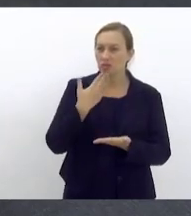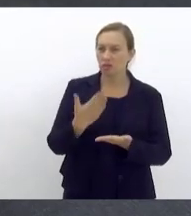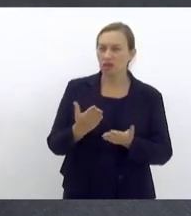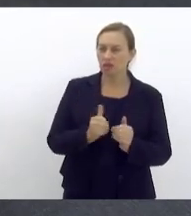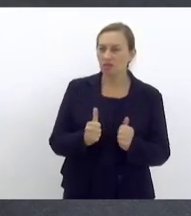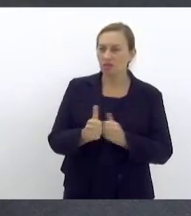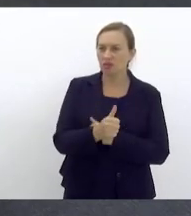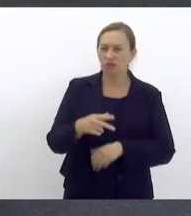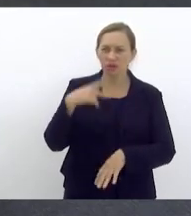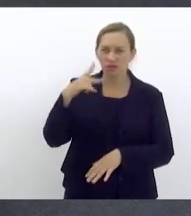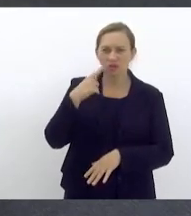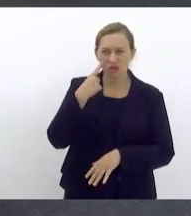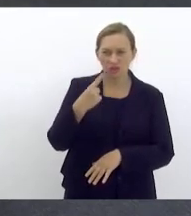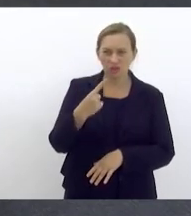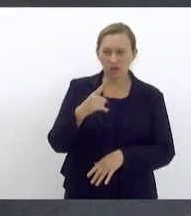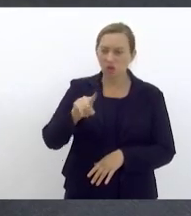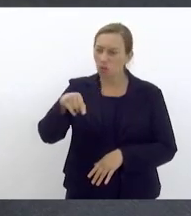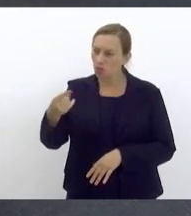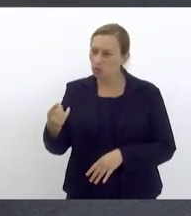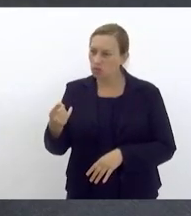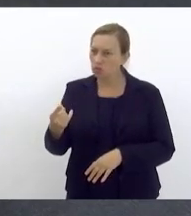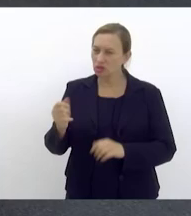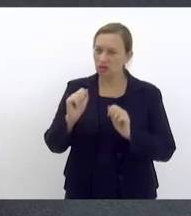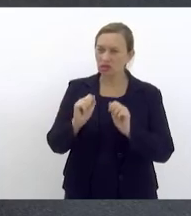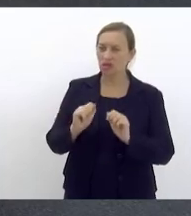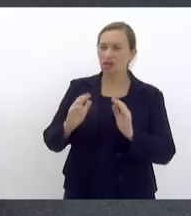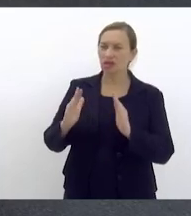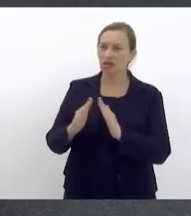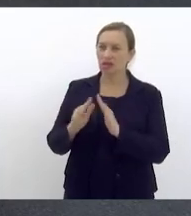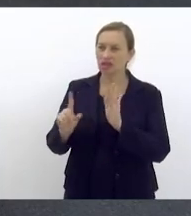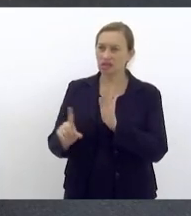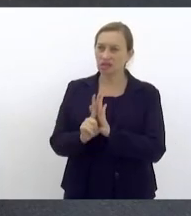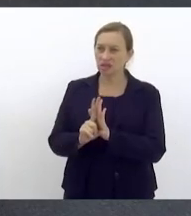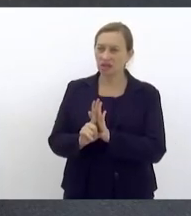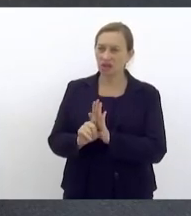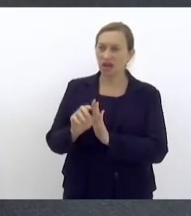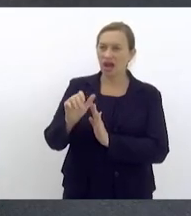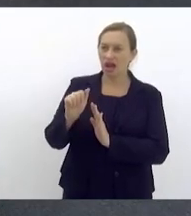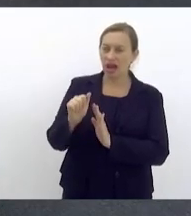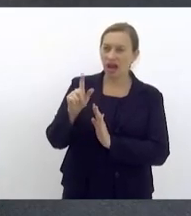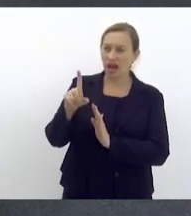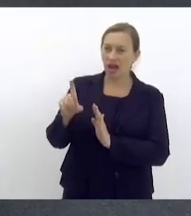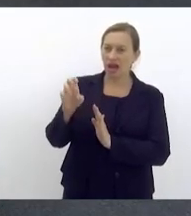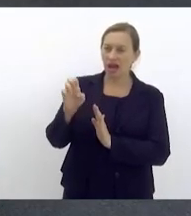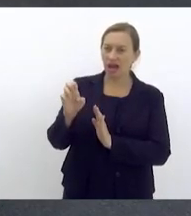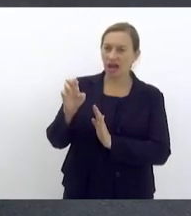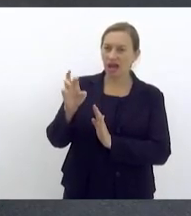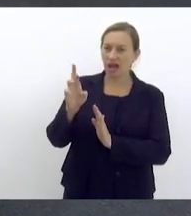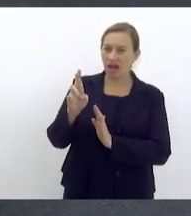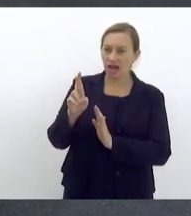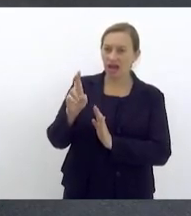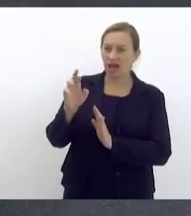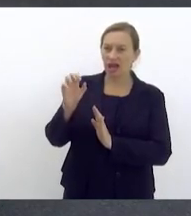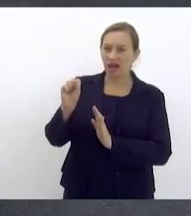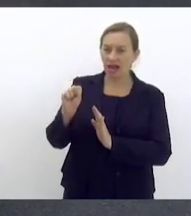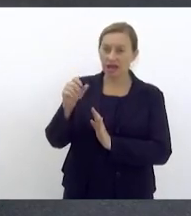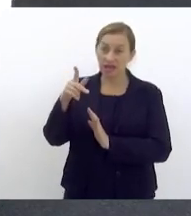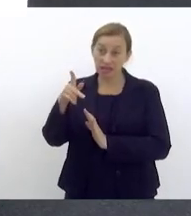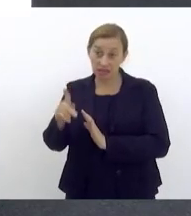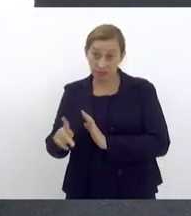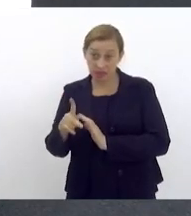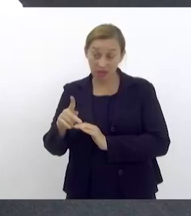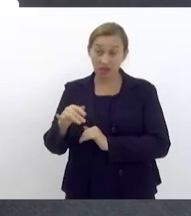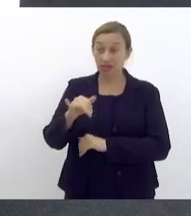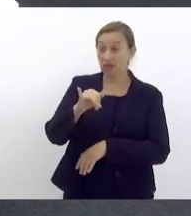parlamentar você pega aqui Outras casas Como eu posso dar exemplo da lesp que é uma assembleia muito pujante de São Paulo você tem